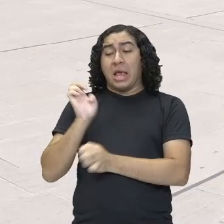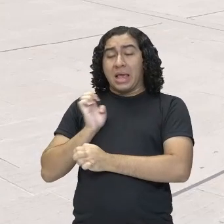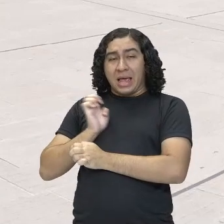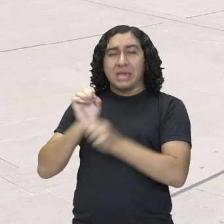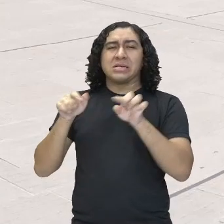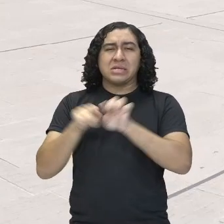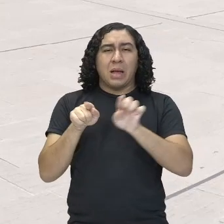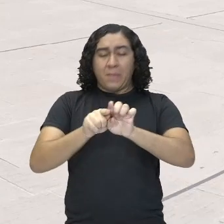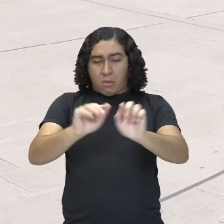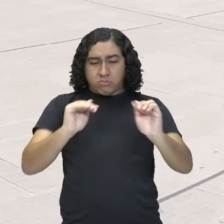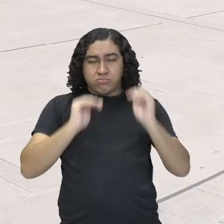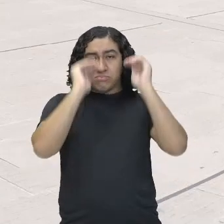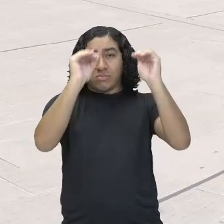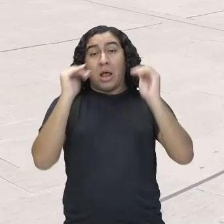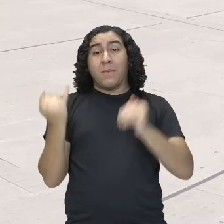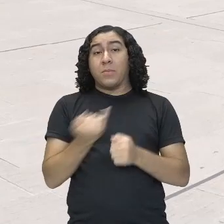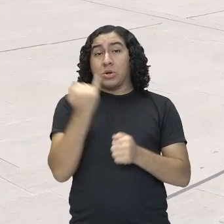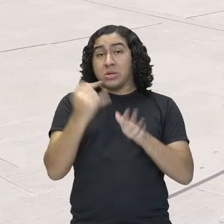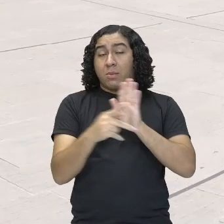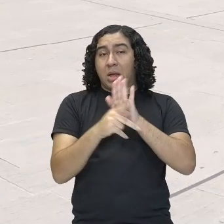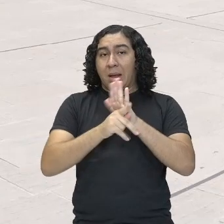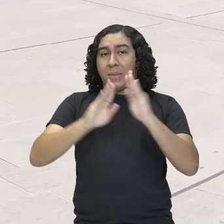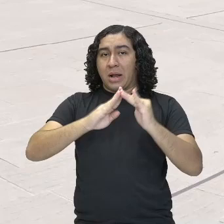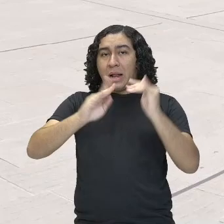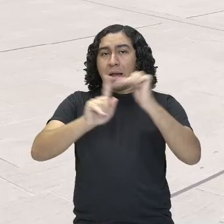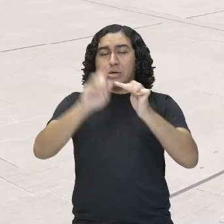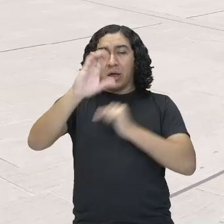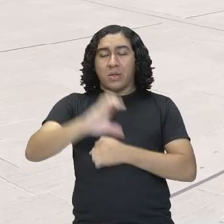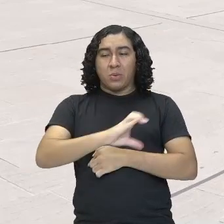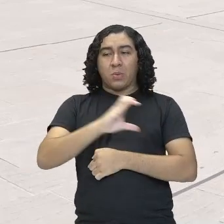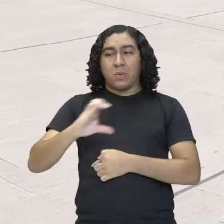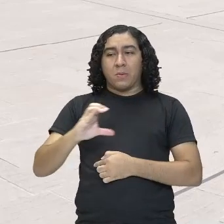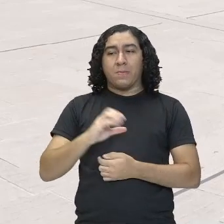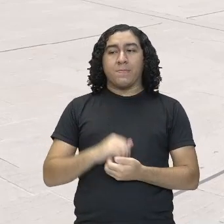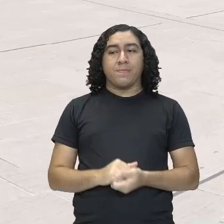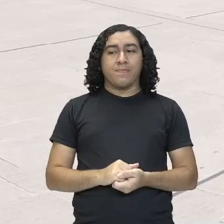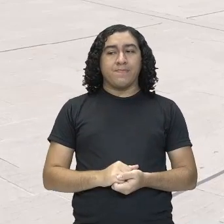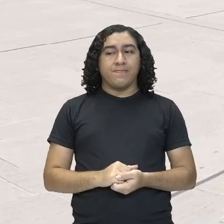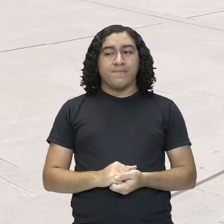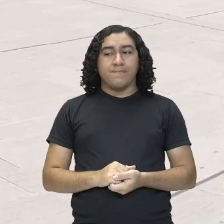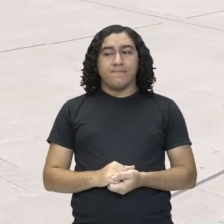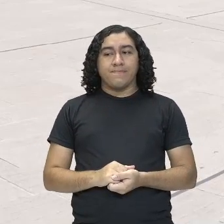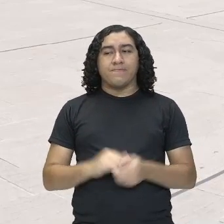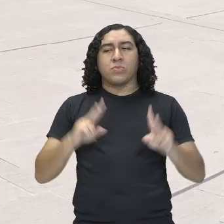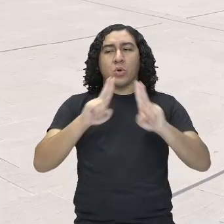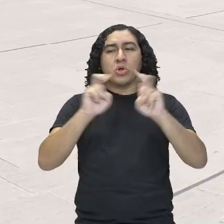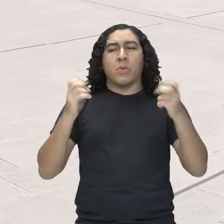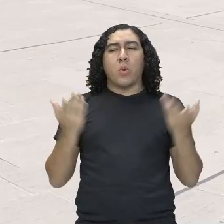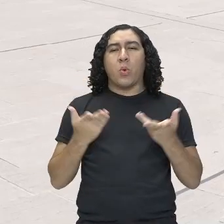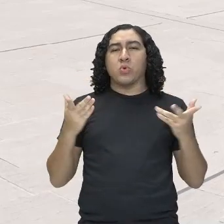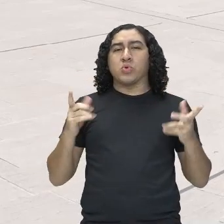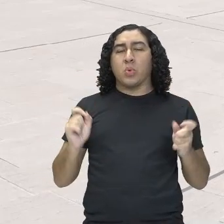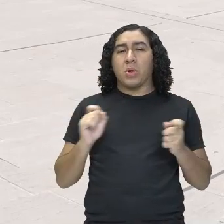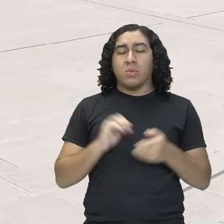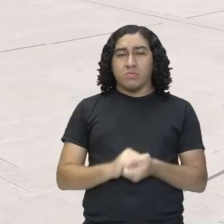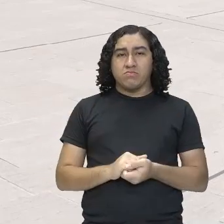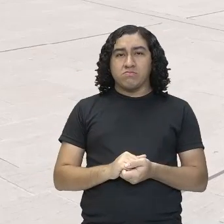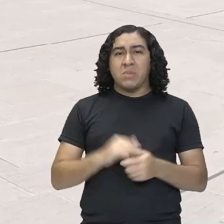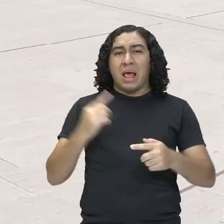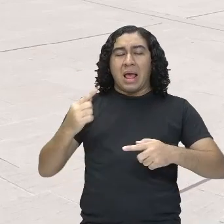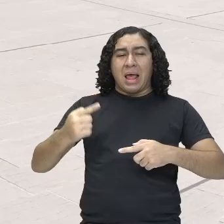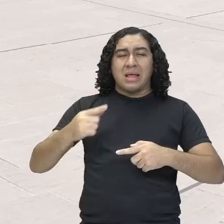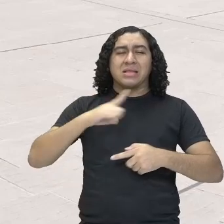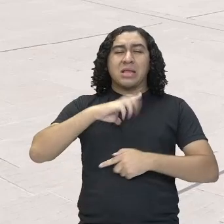da Igreja Católica neste momento. Então, o tema de hoje é Renascimento. O que